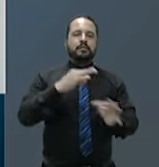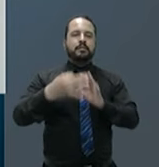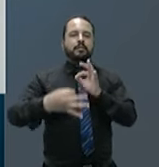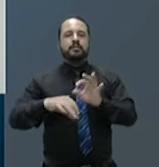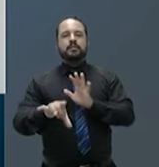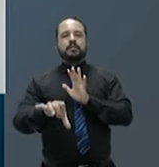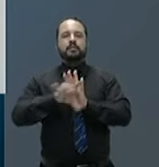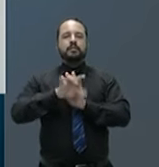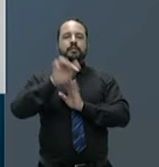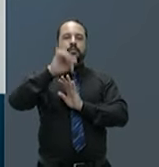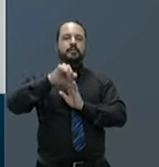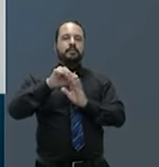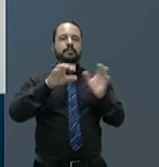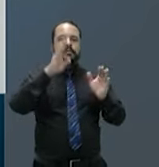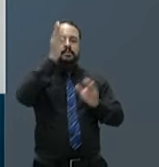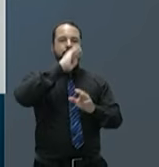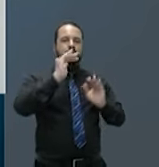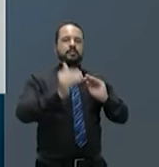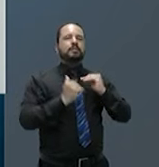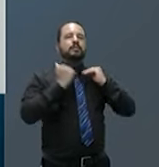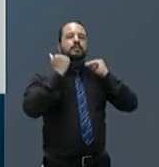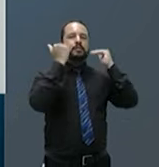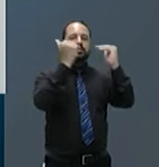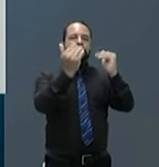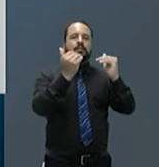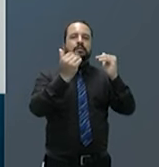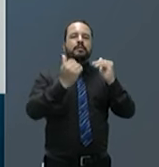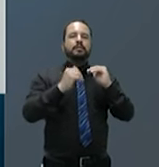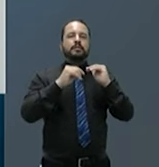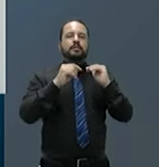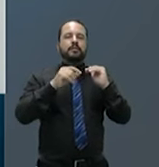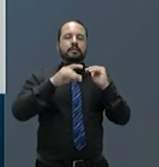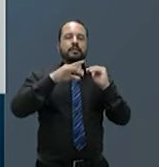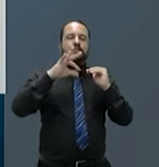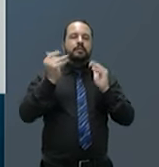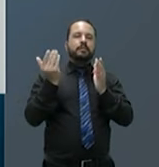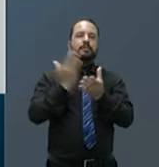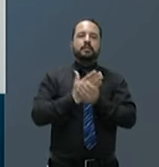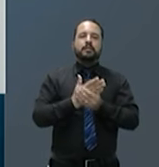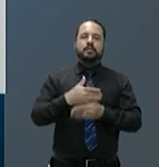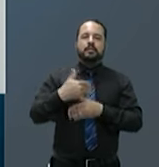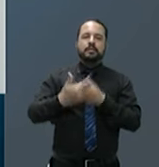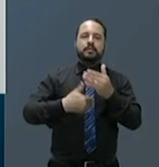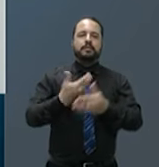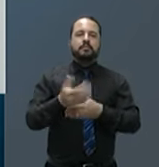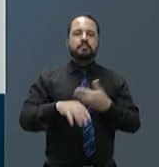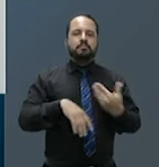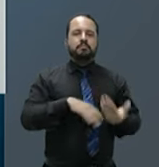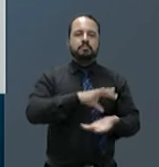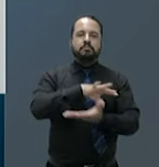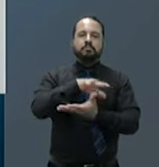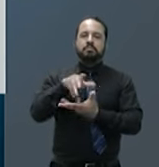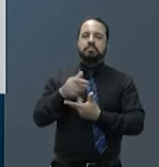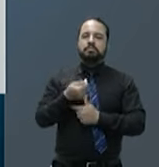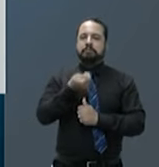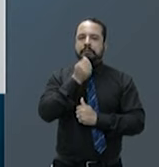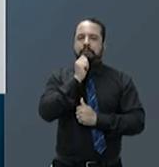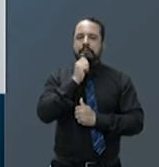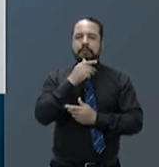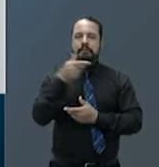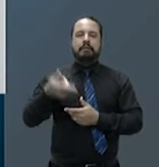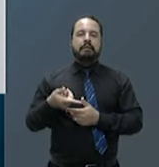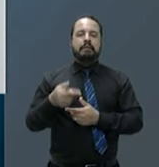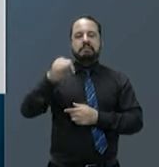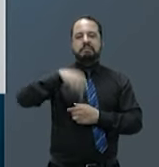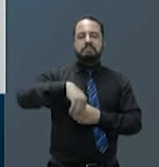país soberano, pretendendo que nunca poderia haver revelia em processos em nenhum lugar do mundo, inclusive no Brasil. A parte